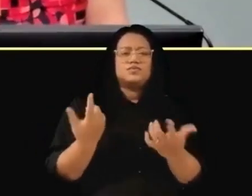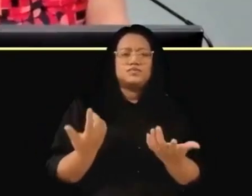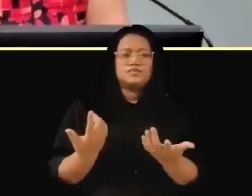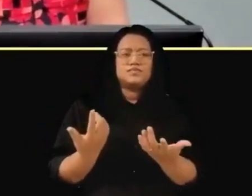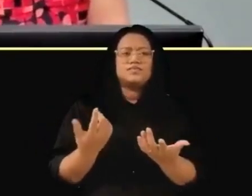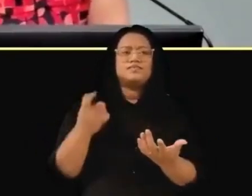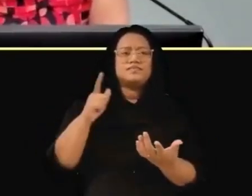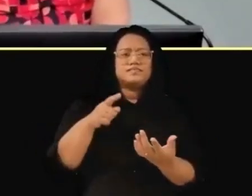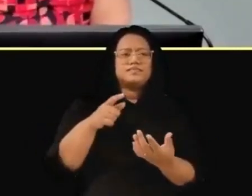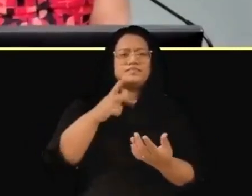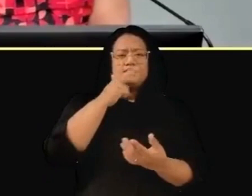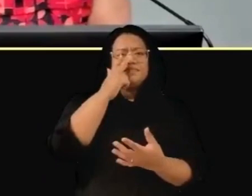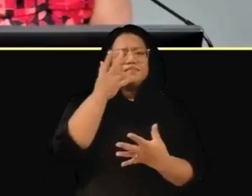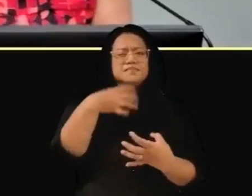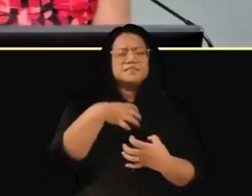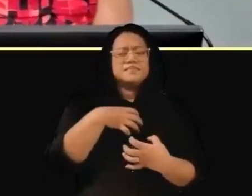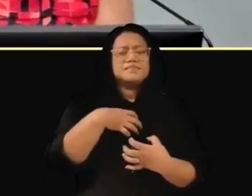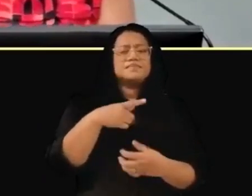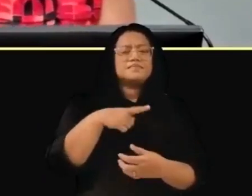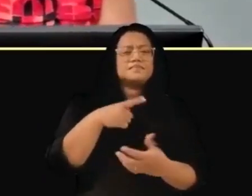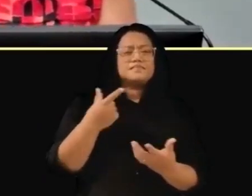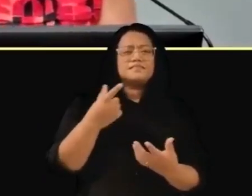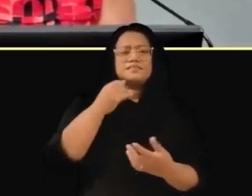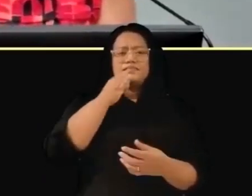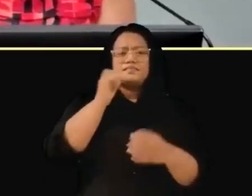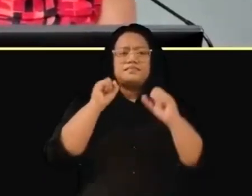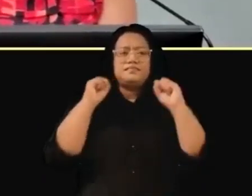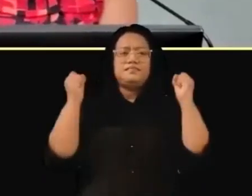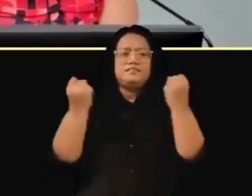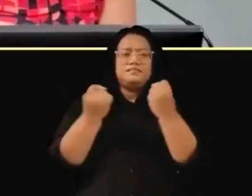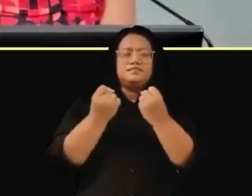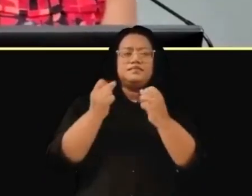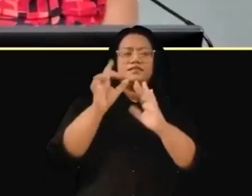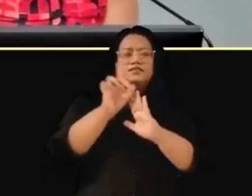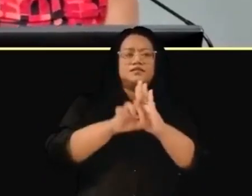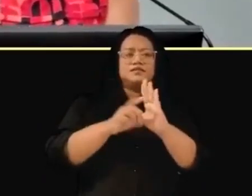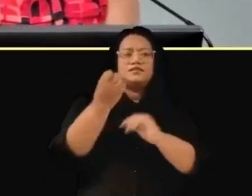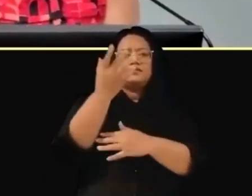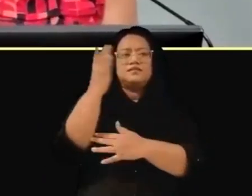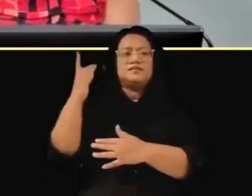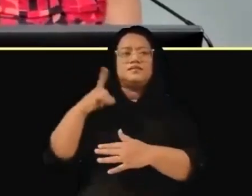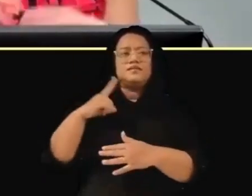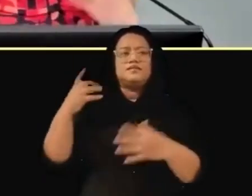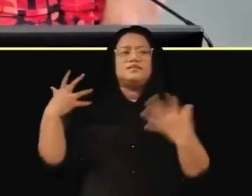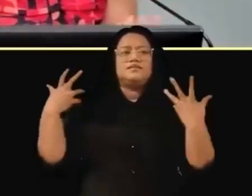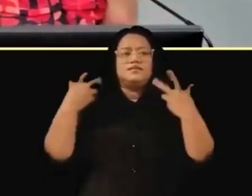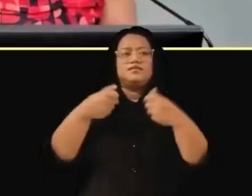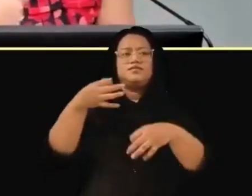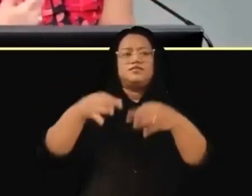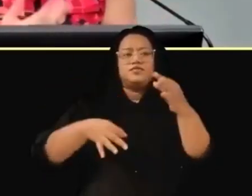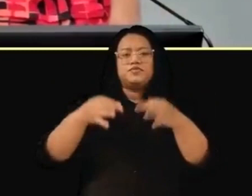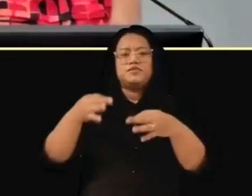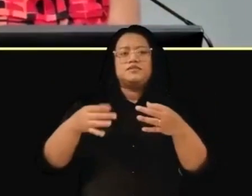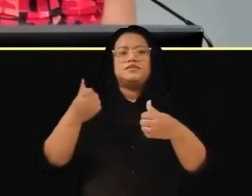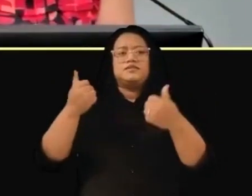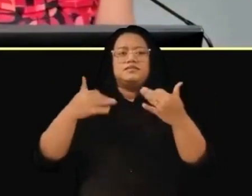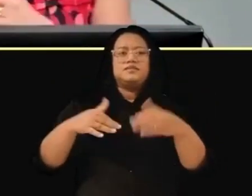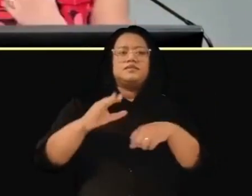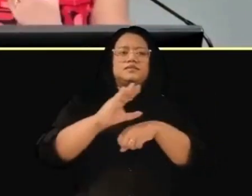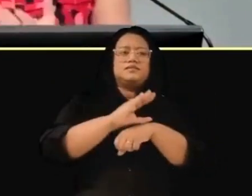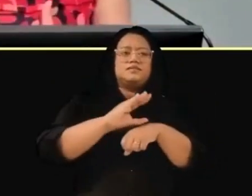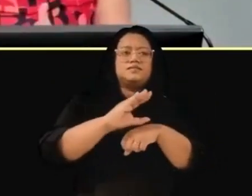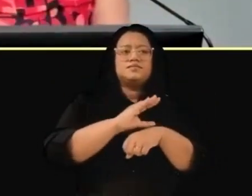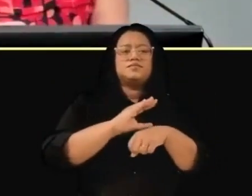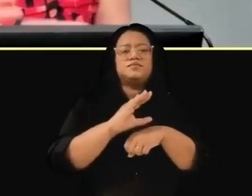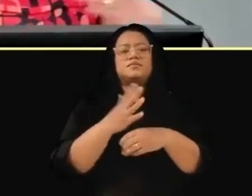A impressão que eu tenho. Então, a gente faz, por exemplo, um seminário de direito ambiental, trazemos juristas aqui que vão falar sobre a Constituição,